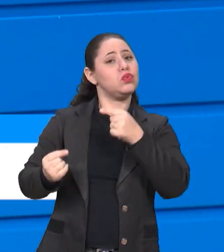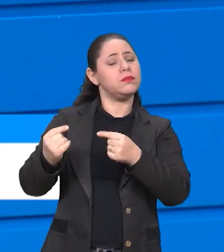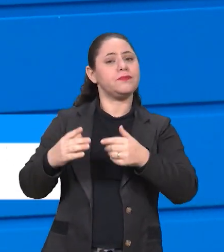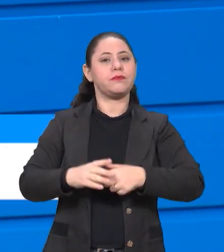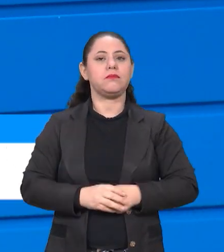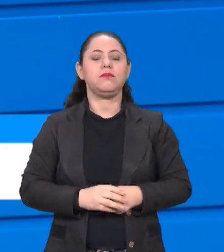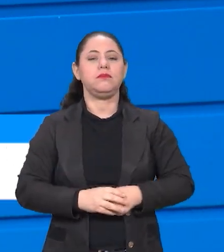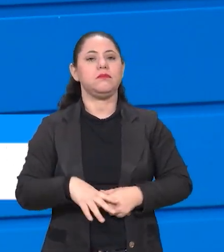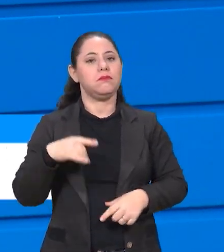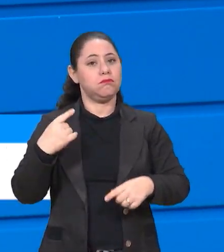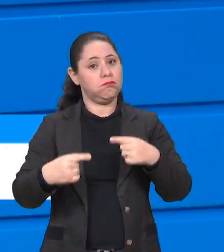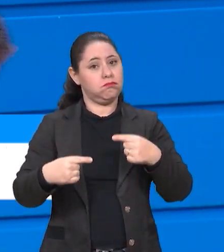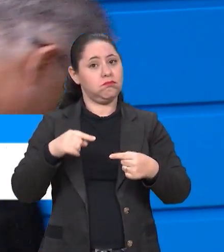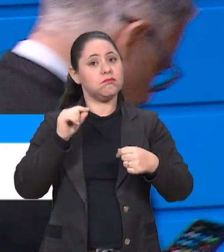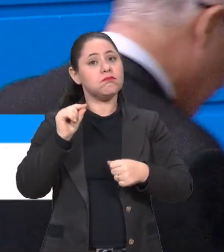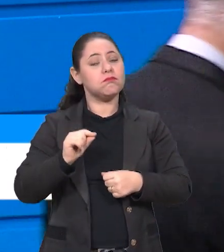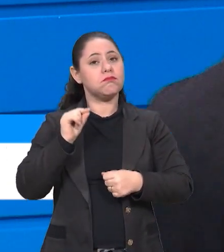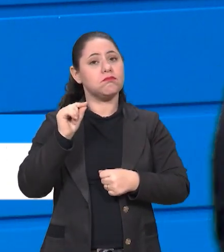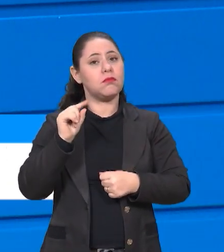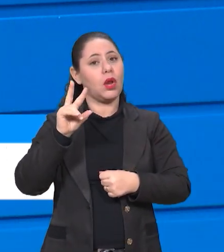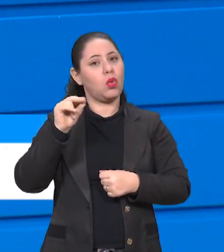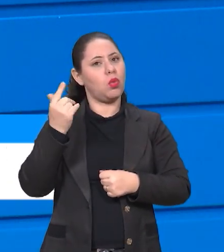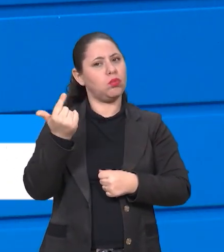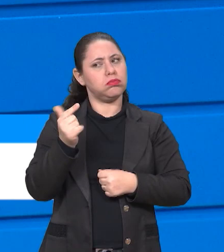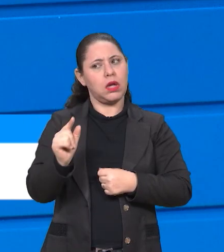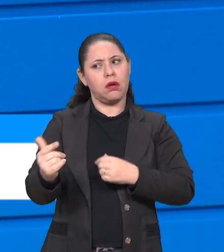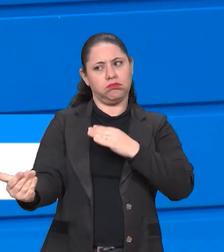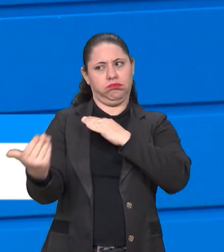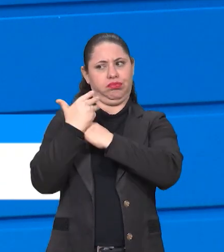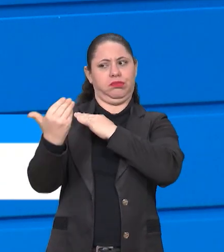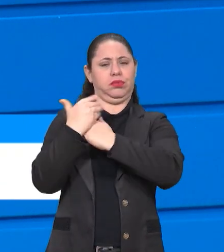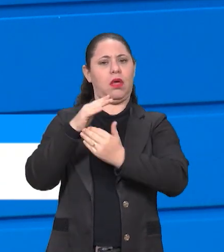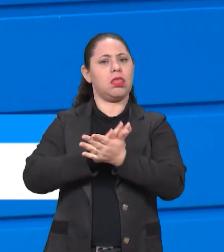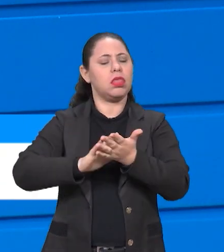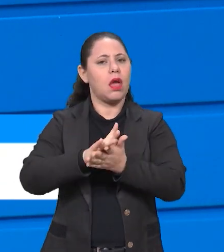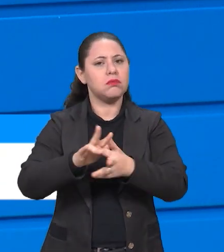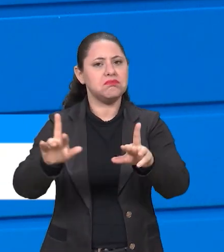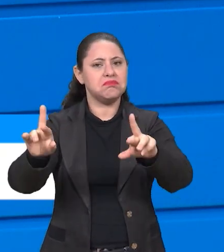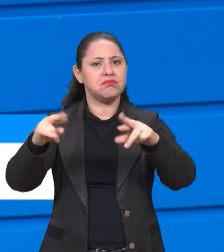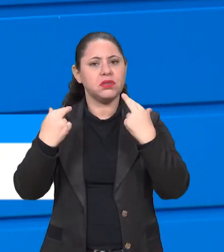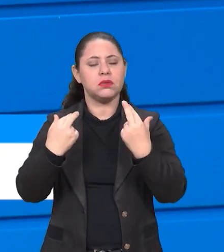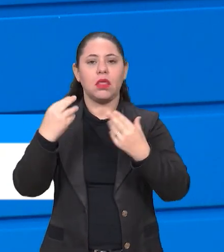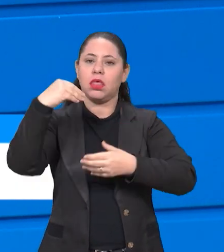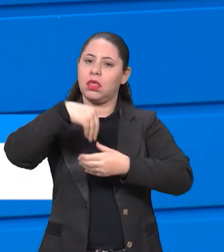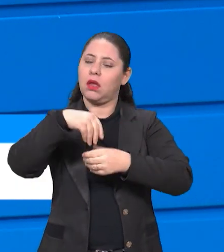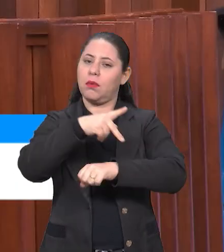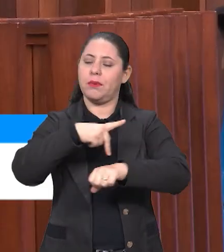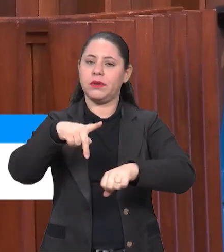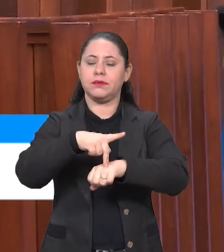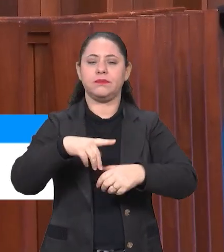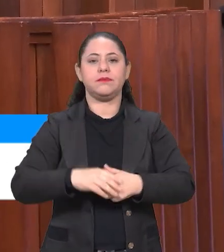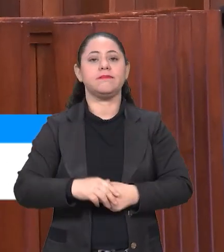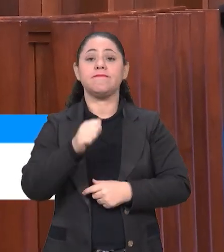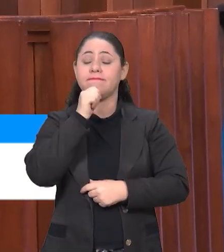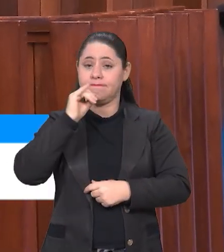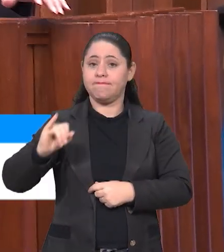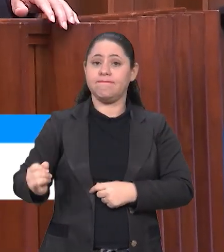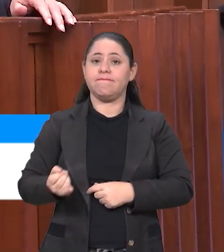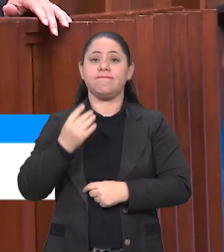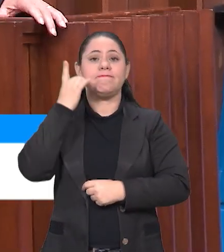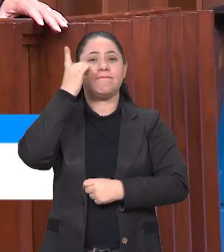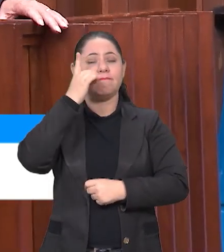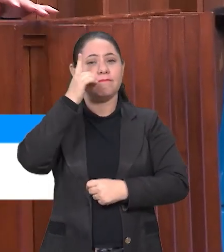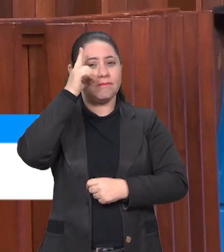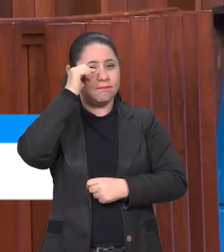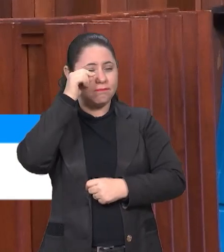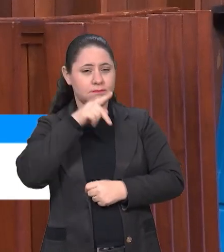para discutir desde que não tenha interferência internacional dentro do nosso Brasil. Ainda na oportunidade,